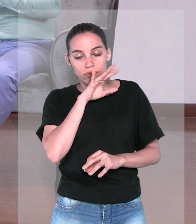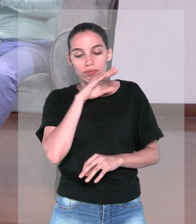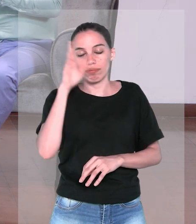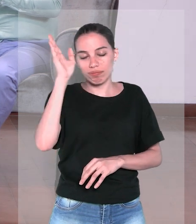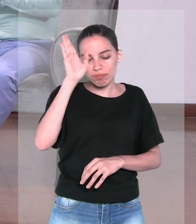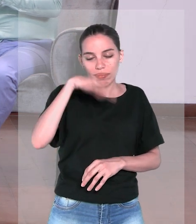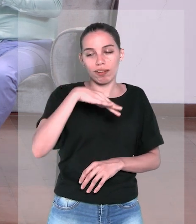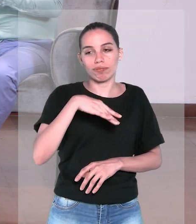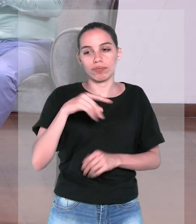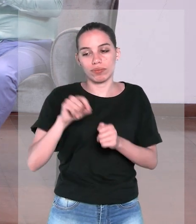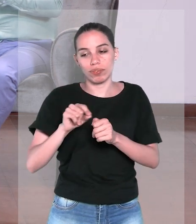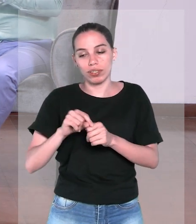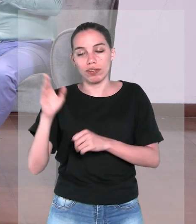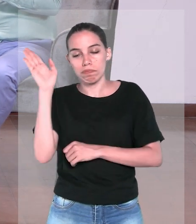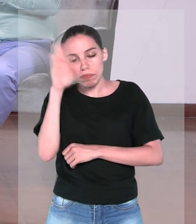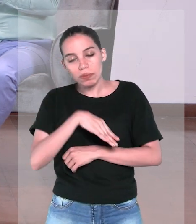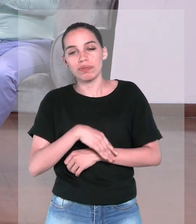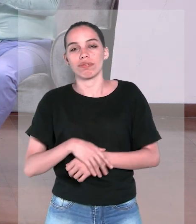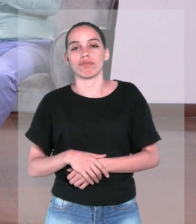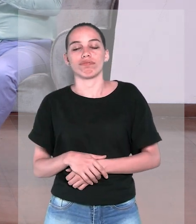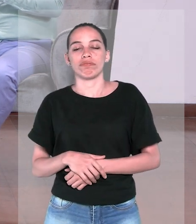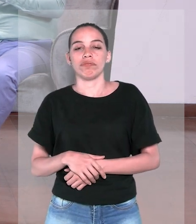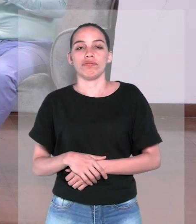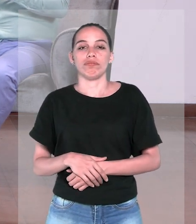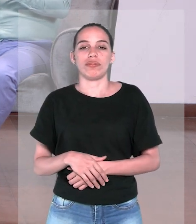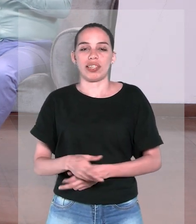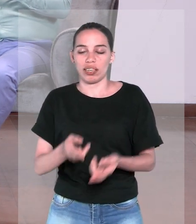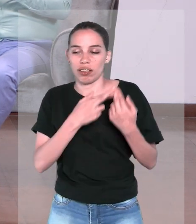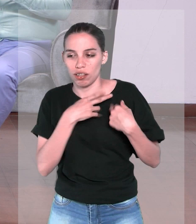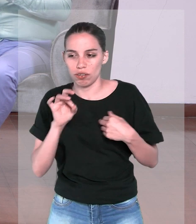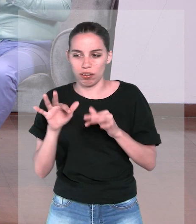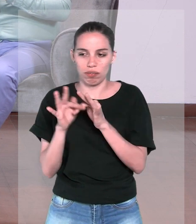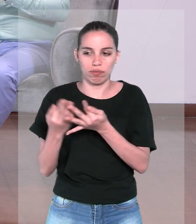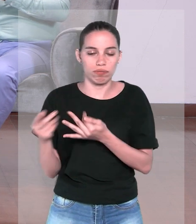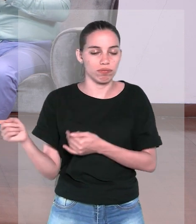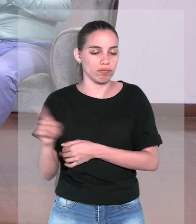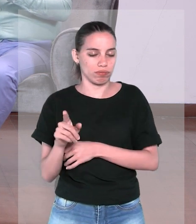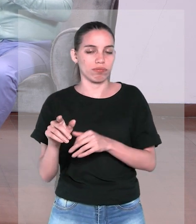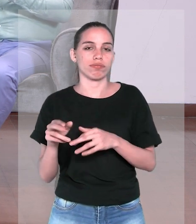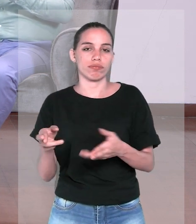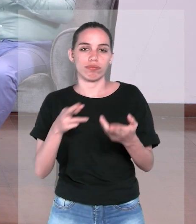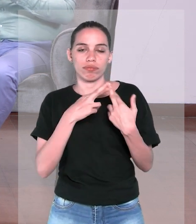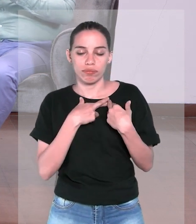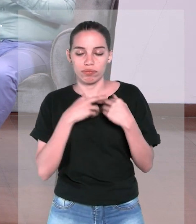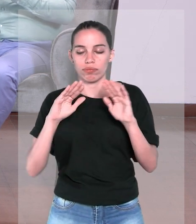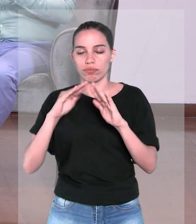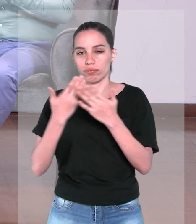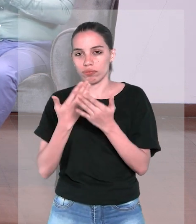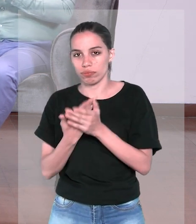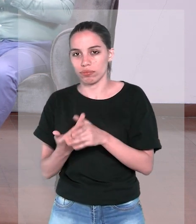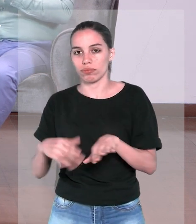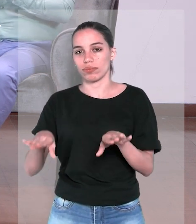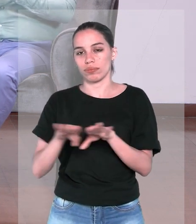veja, há uma corresponsabilidade direta dos organismos sociais e, mais precisamente,